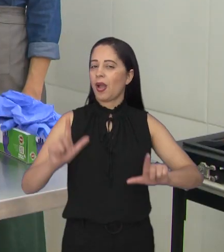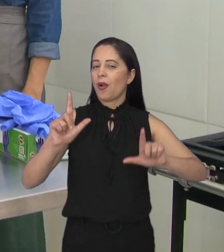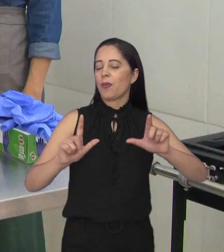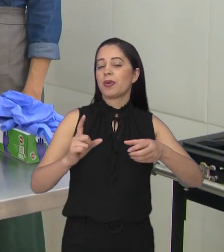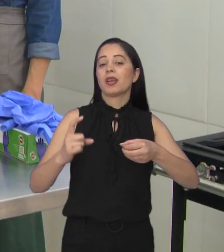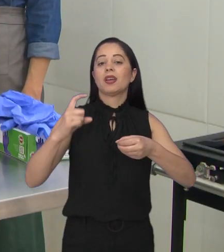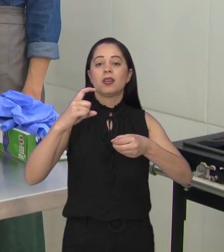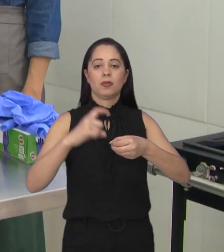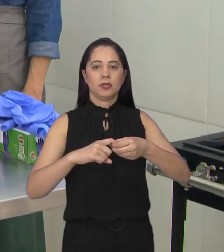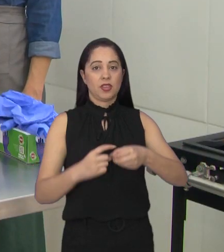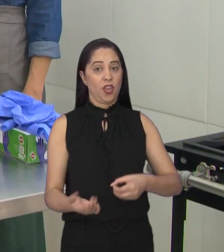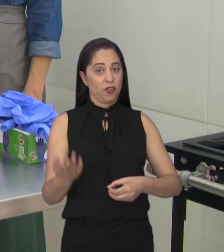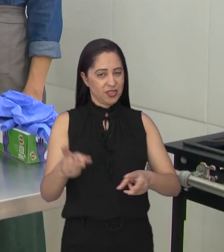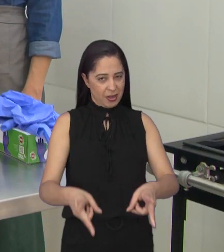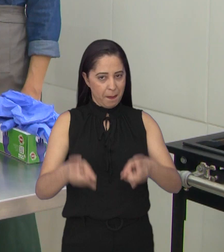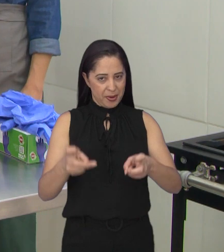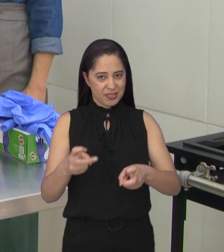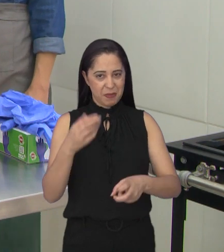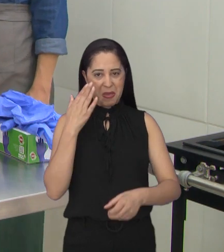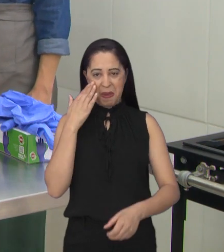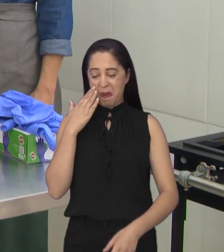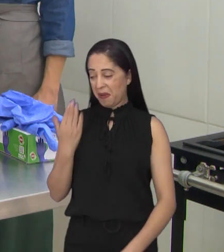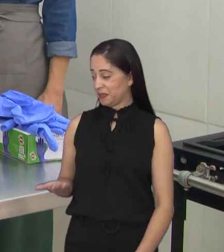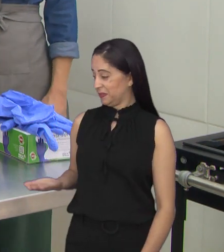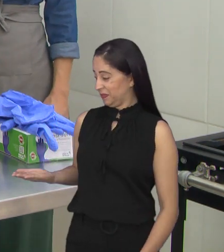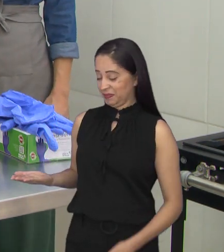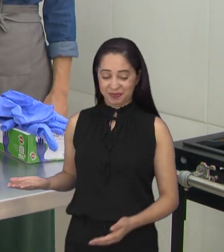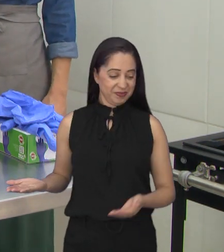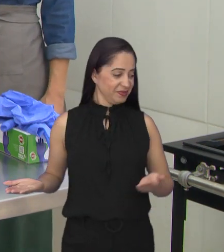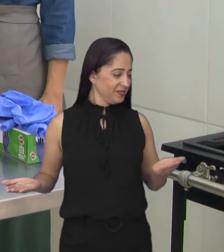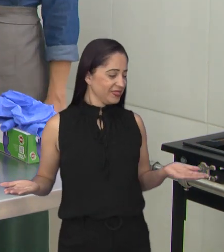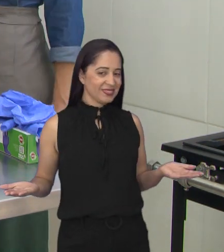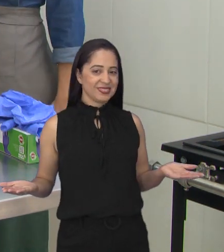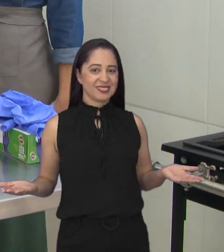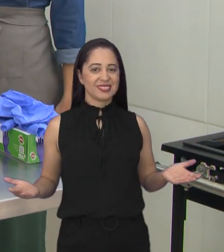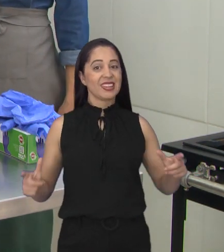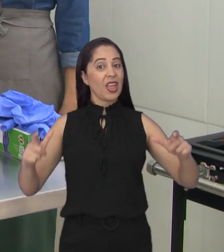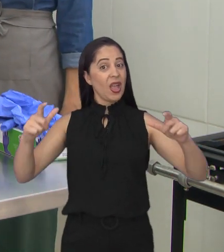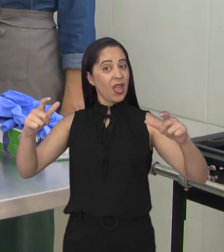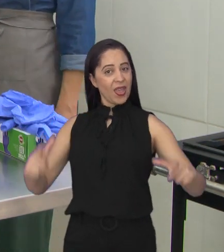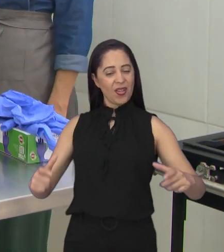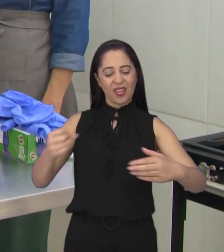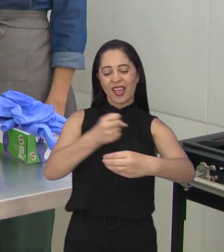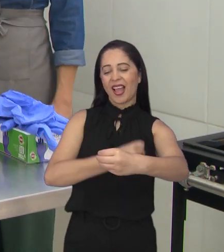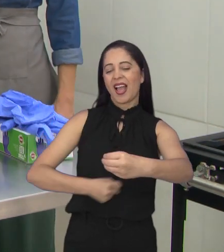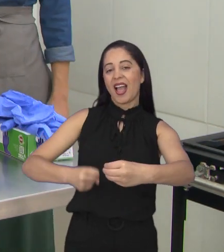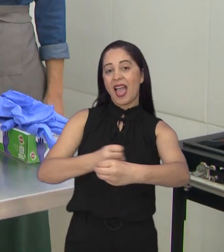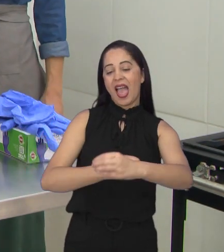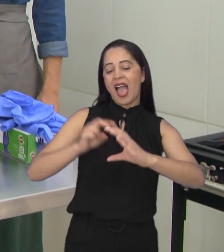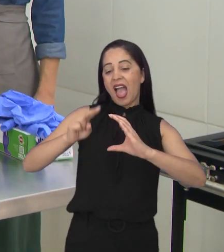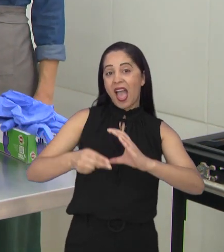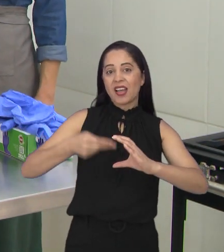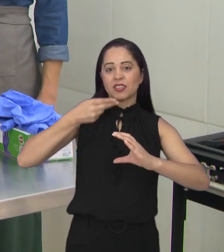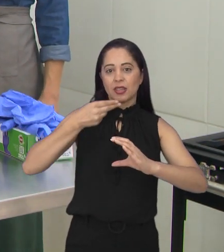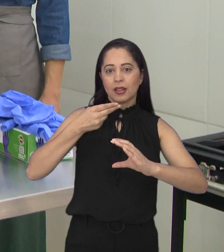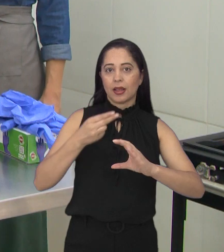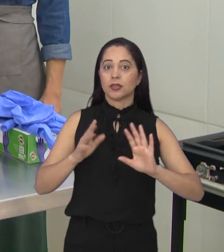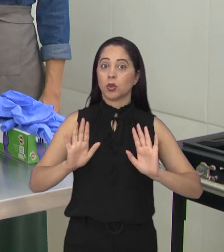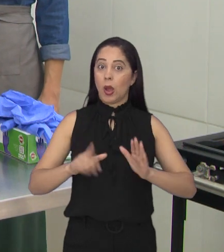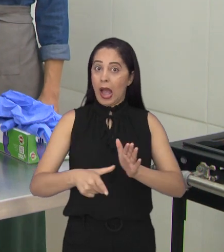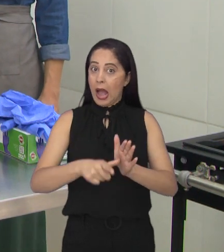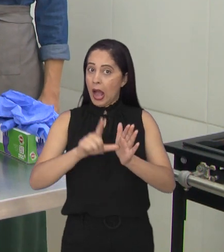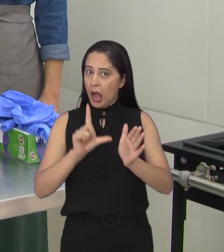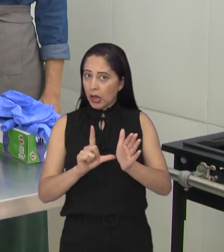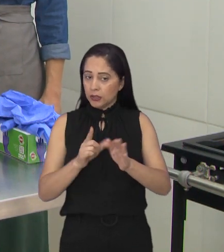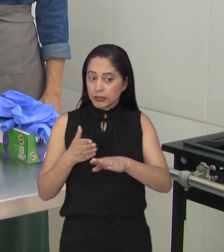Estamos de volta e para você ver, estamos aqui na cozinha do Sanja Jam. E para entrar numa cozinha,